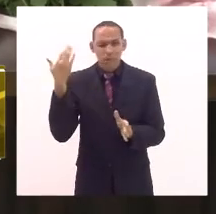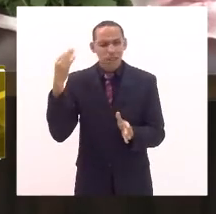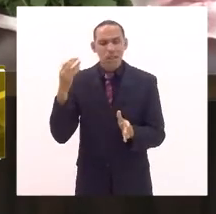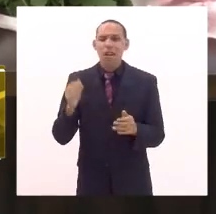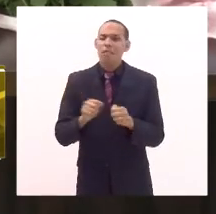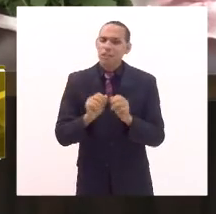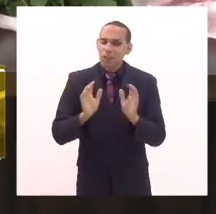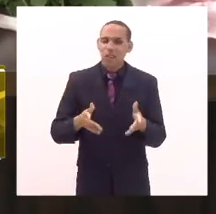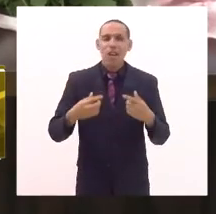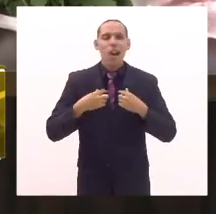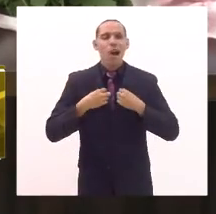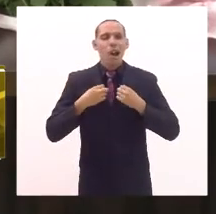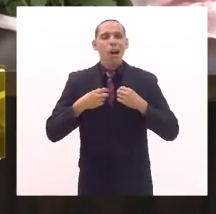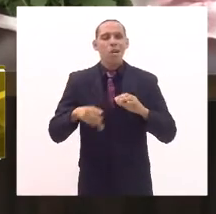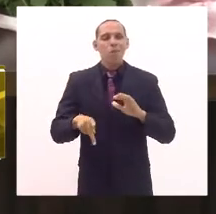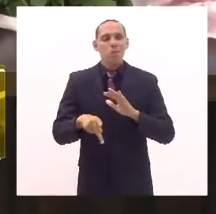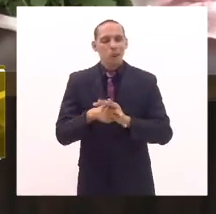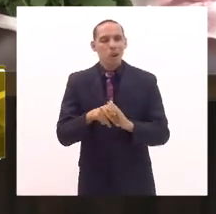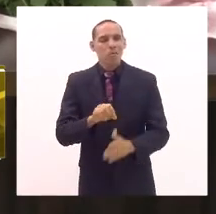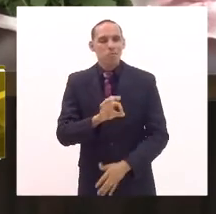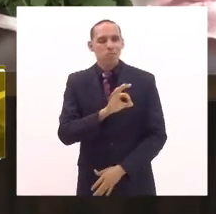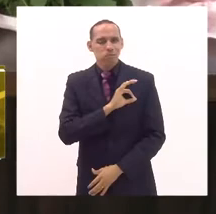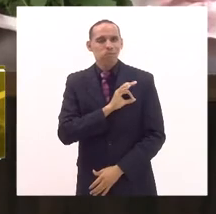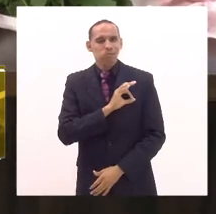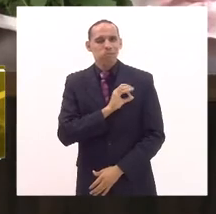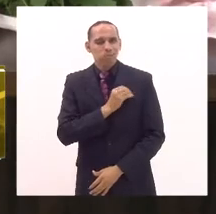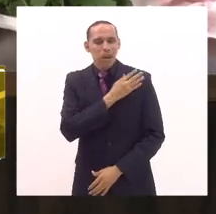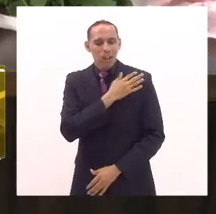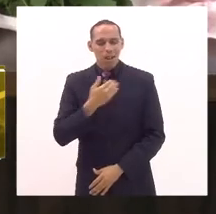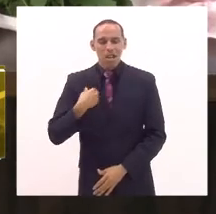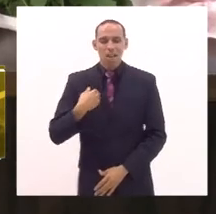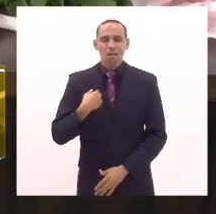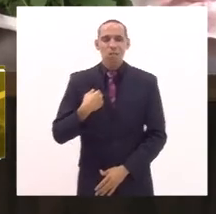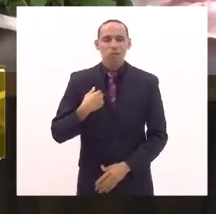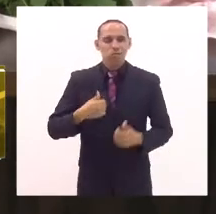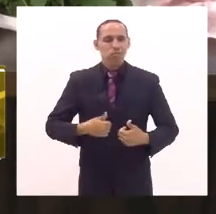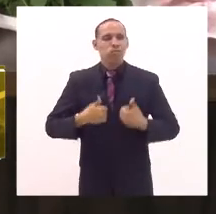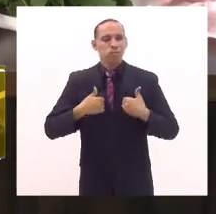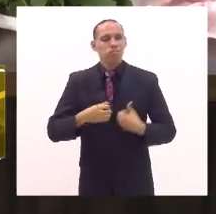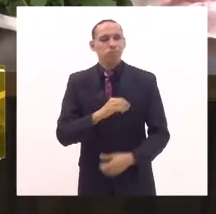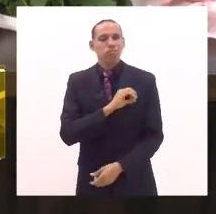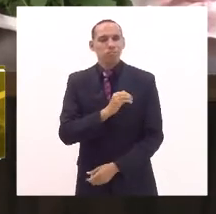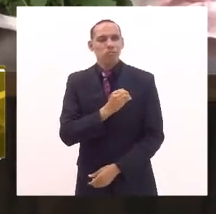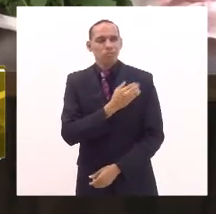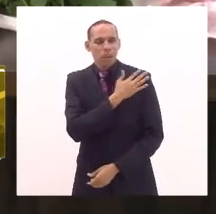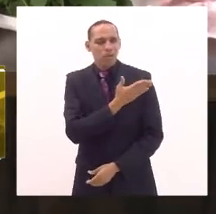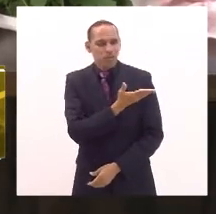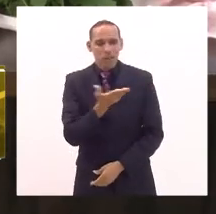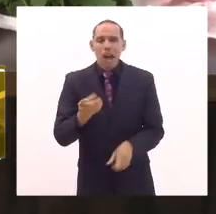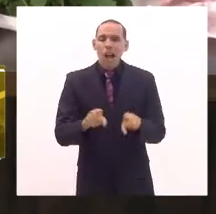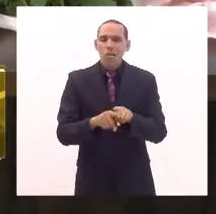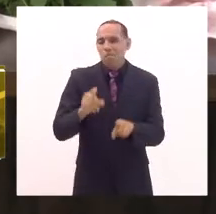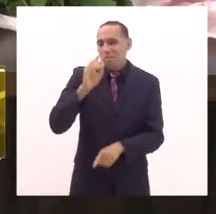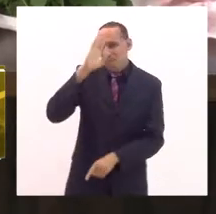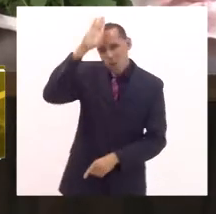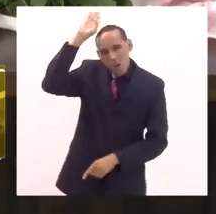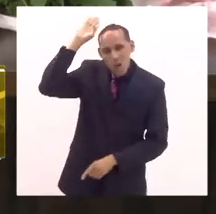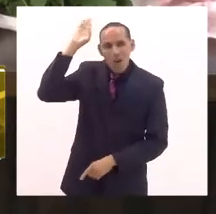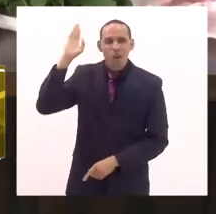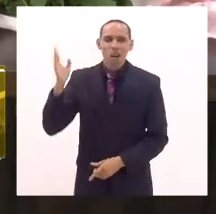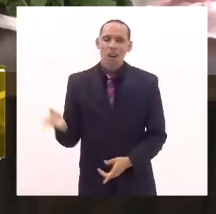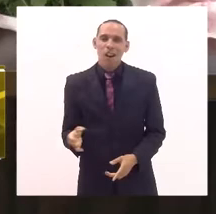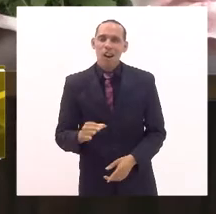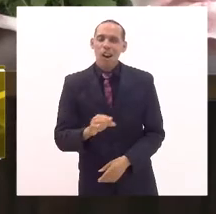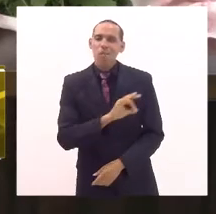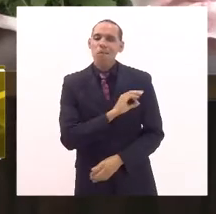vestindo a farda da Polícia Militar, que eu tenho um orgulho de dizer que sou policial. Como tenho certeza que os demais têm orgulho de ser bombeiro, seja